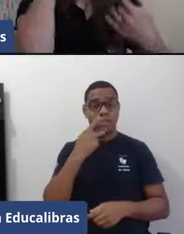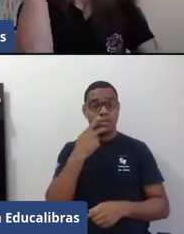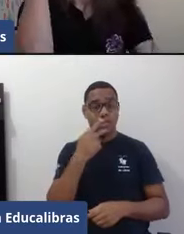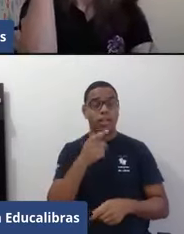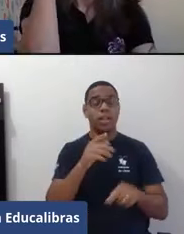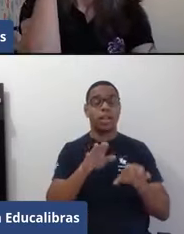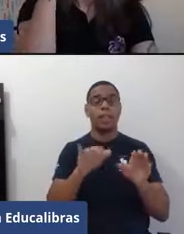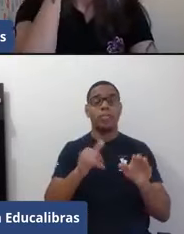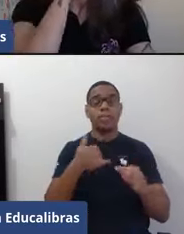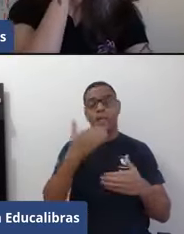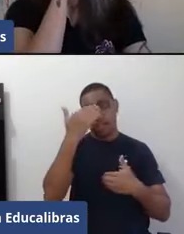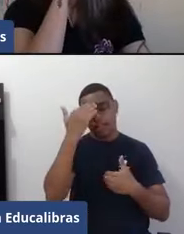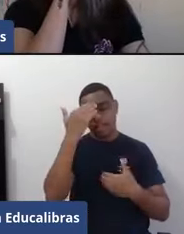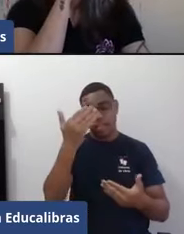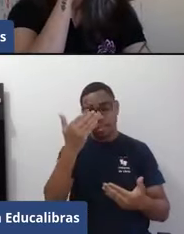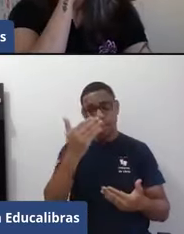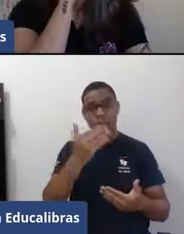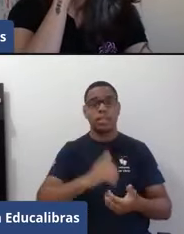agradecer aqui a